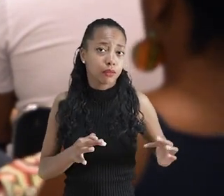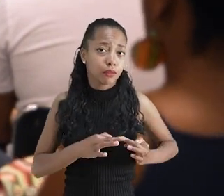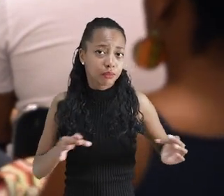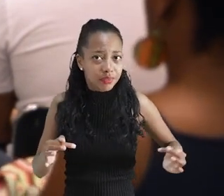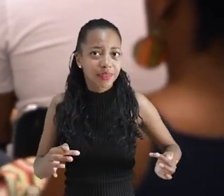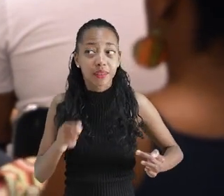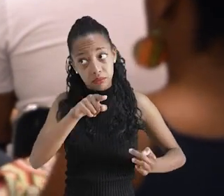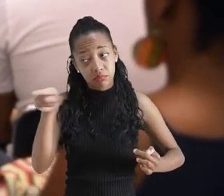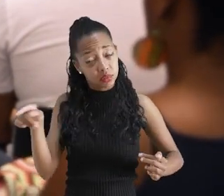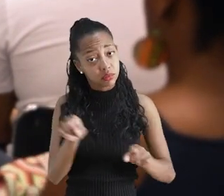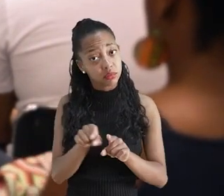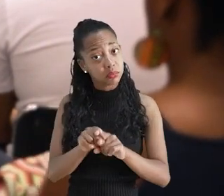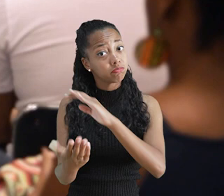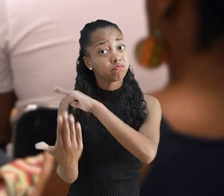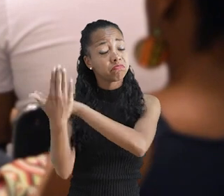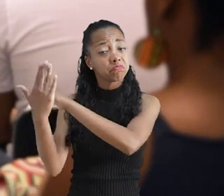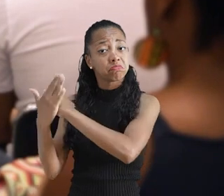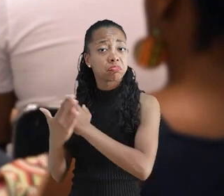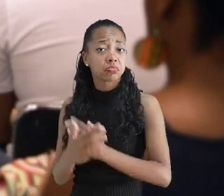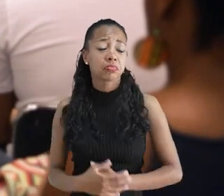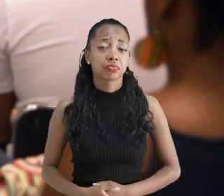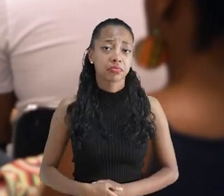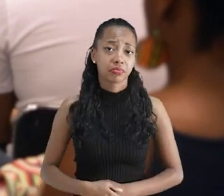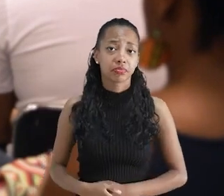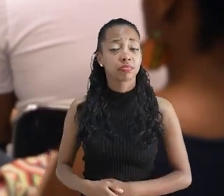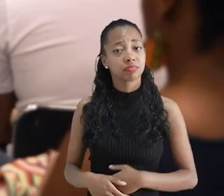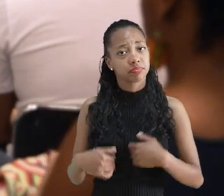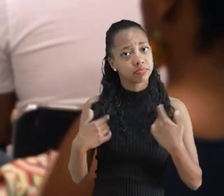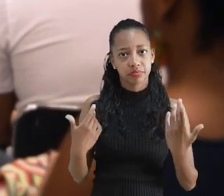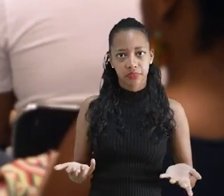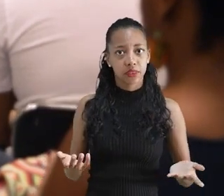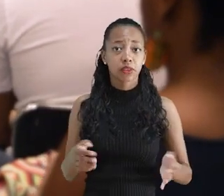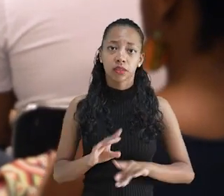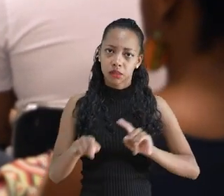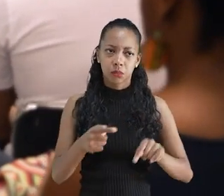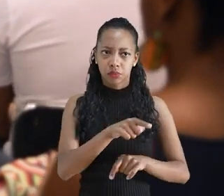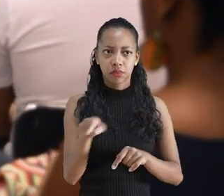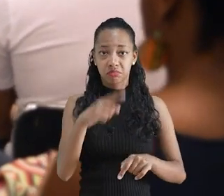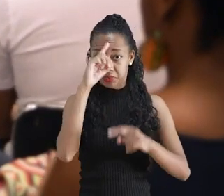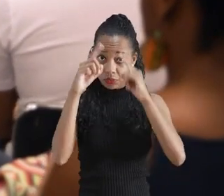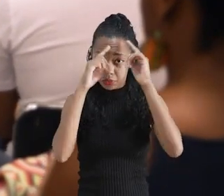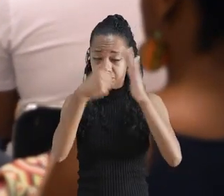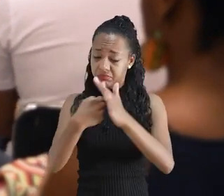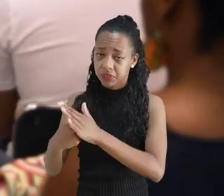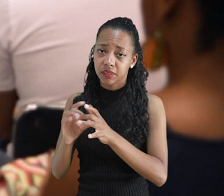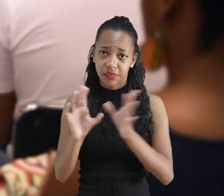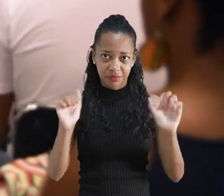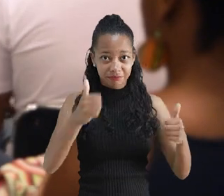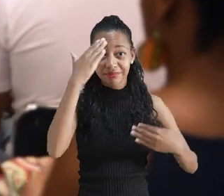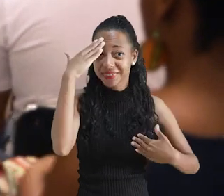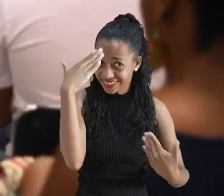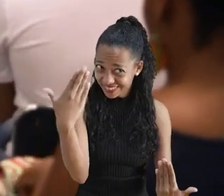tempo livre né e é mesmo assim a gente consegue fazer né então é isso gente não sei se tem pergunta depois mas obrigado pelo